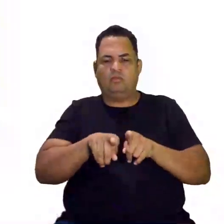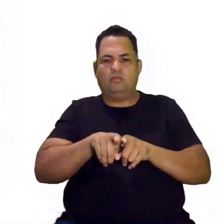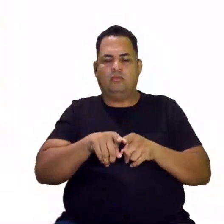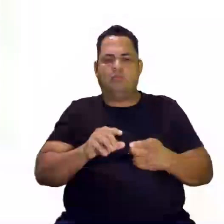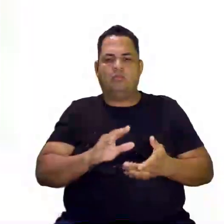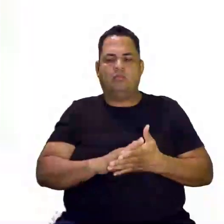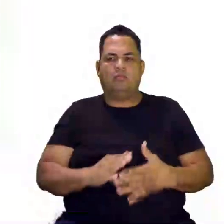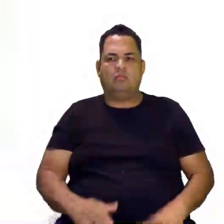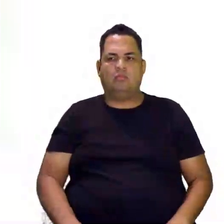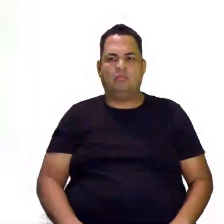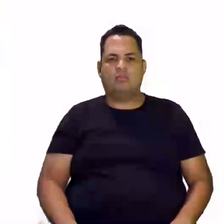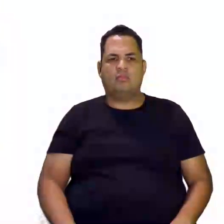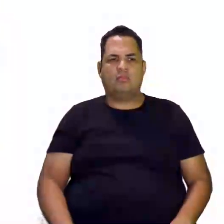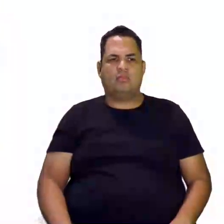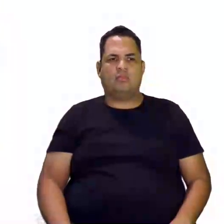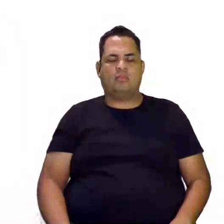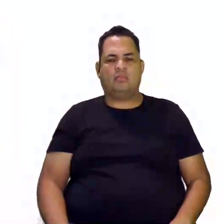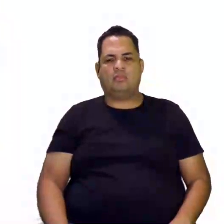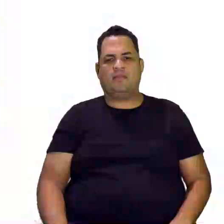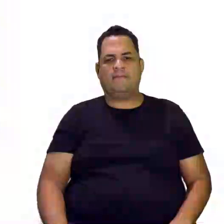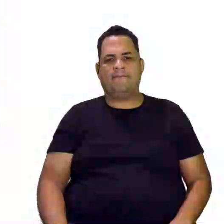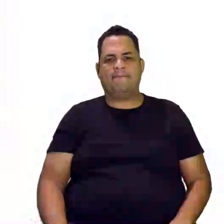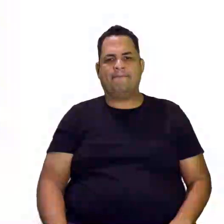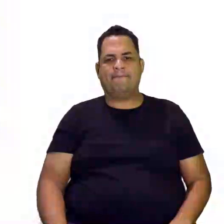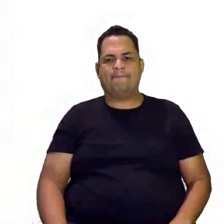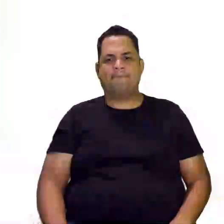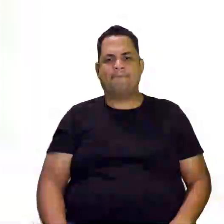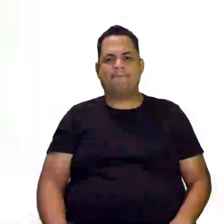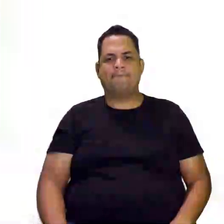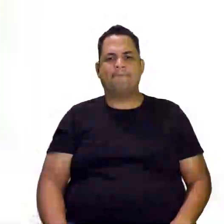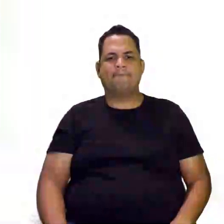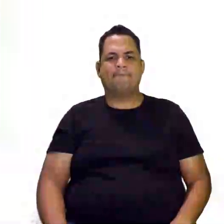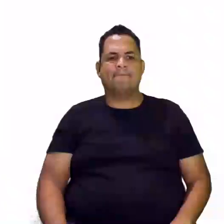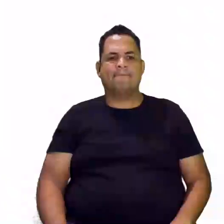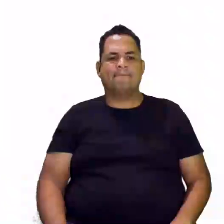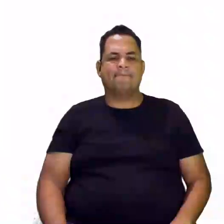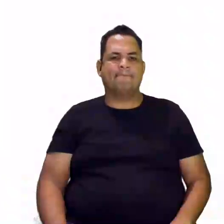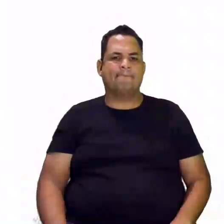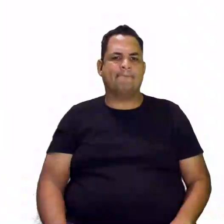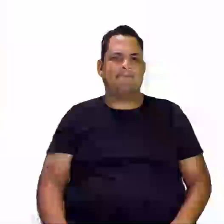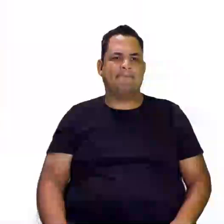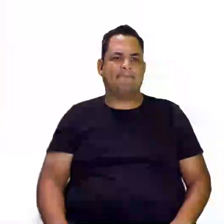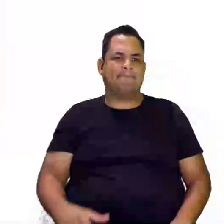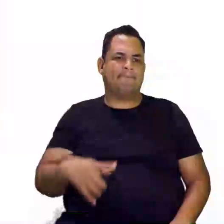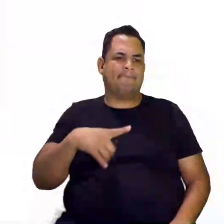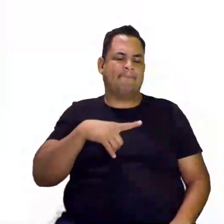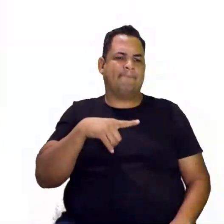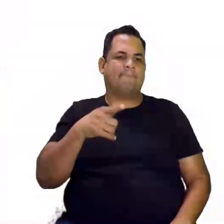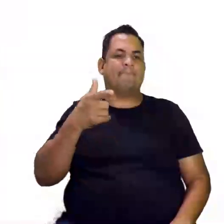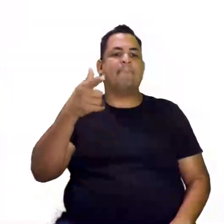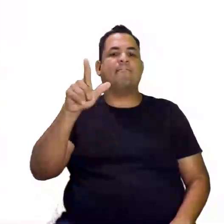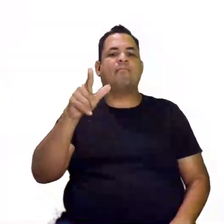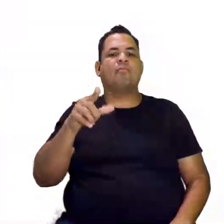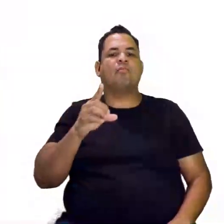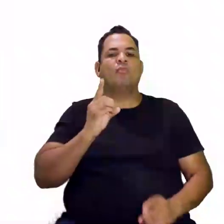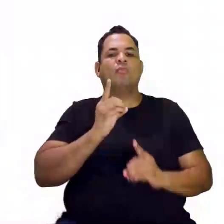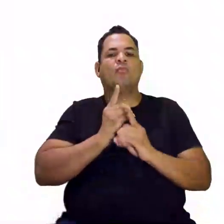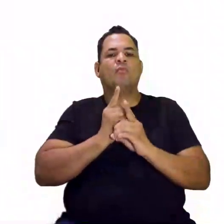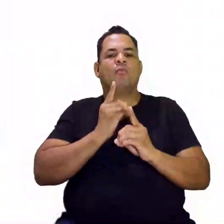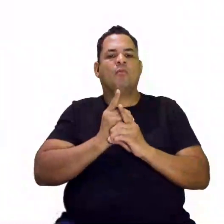são clímax aí do processo evolutivo. Vamos lá. E aqui a gente tem outros achados, né?